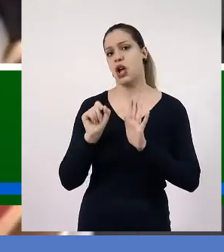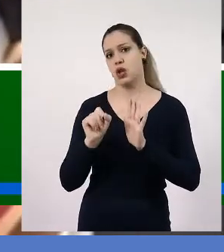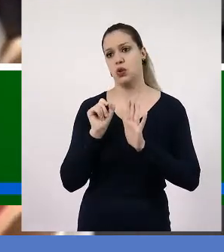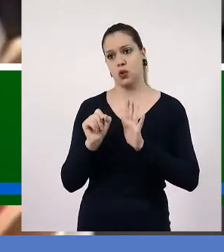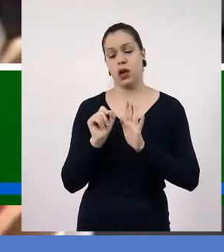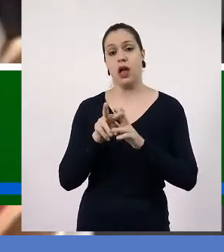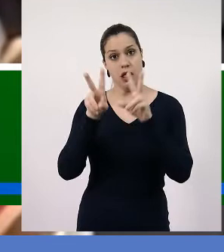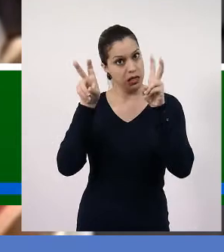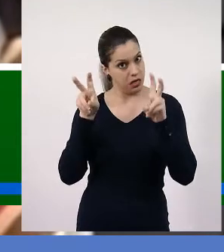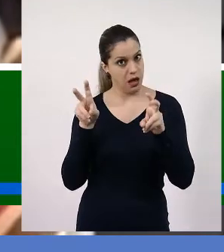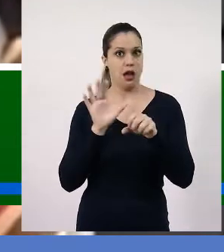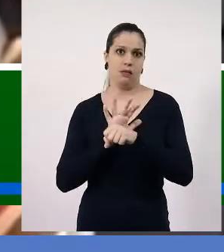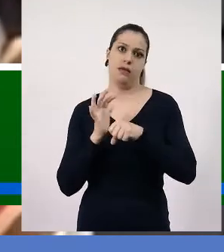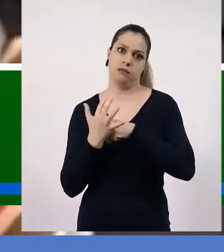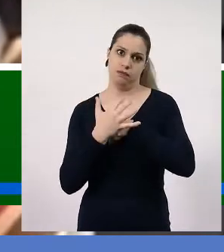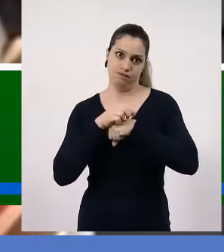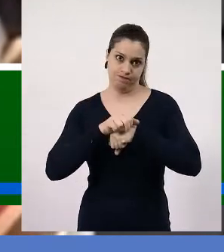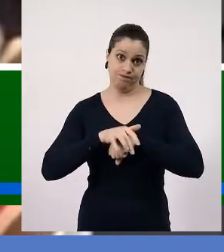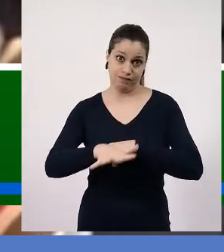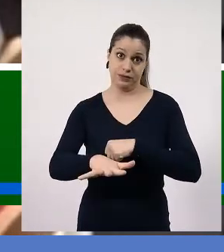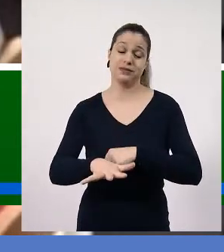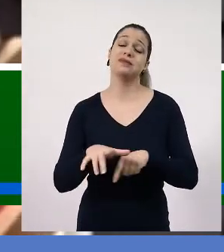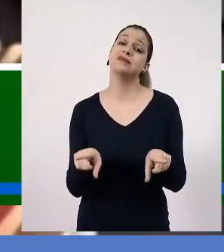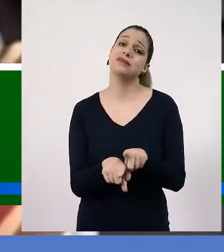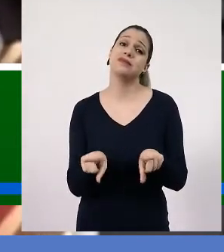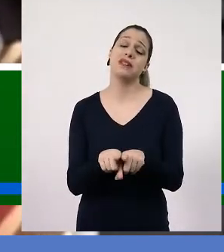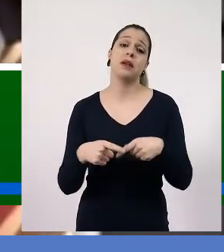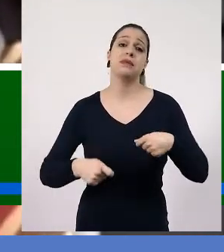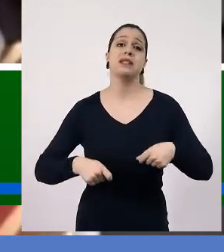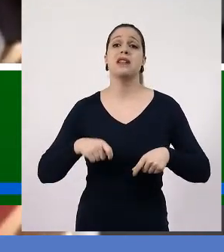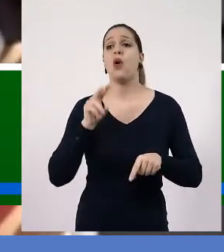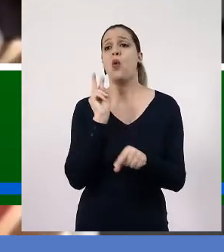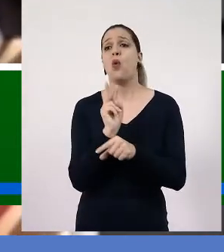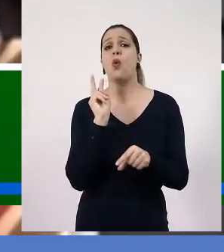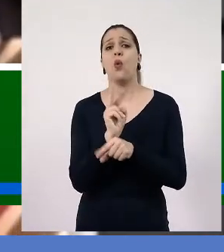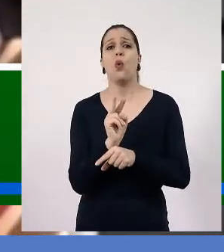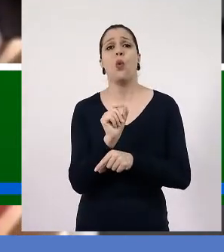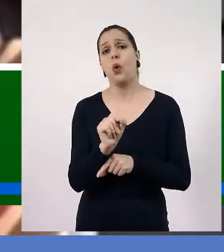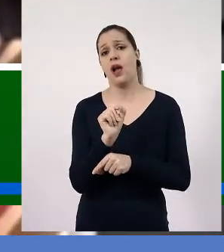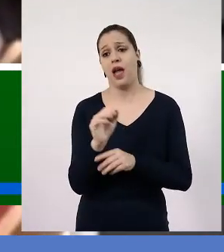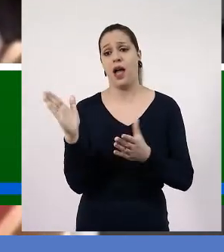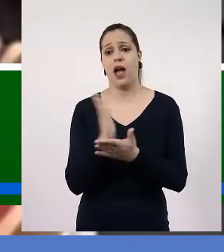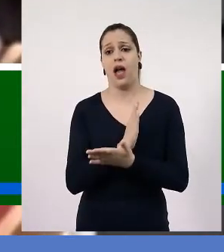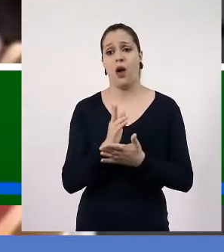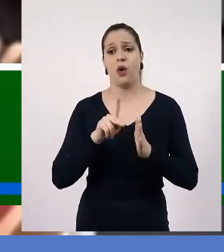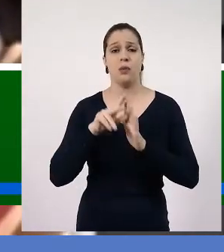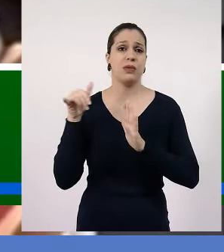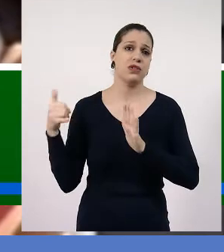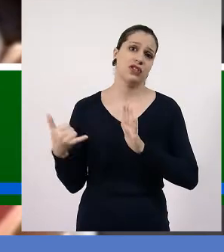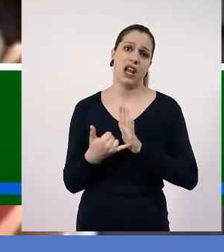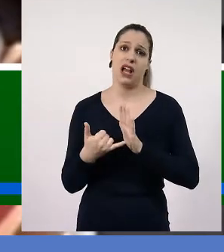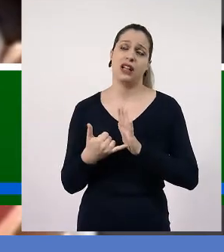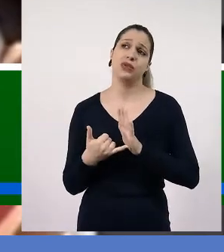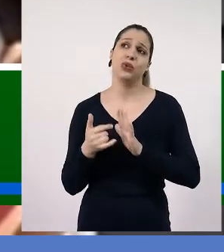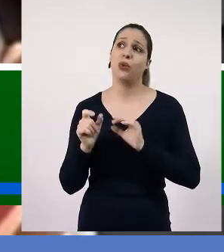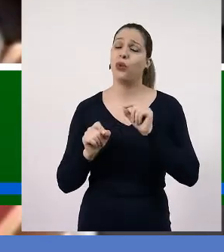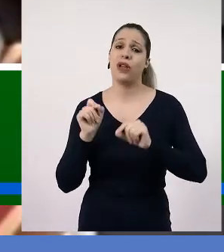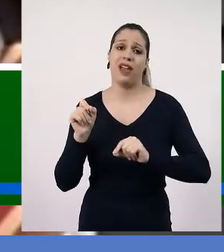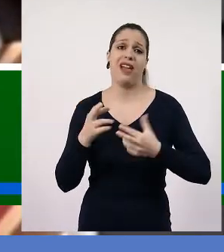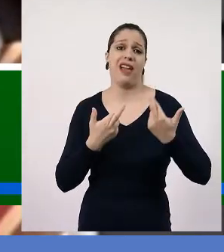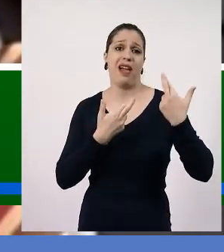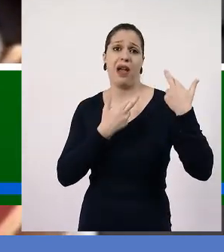tangem a pandemia. A gente tem que se cuidar muito também, porque alguns projetos têm visto iniciativa,